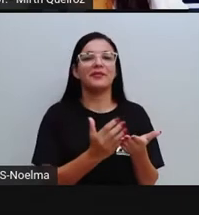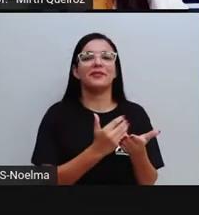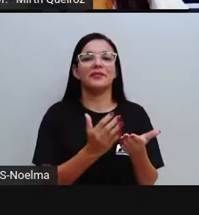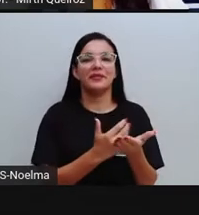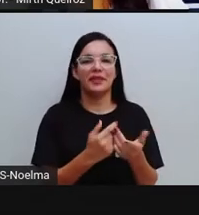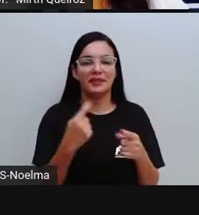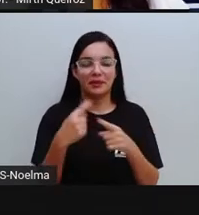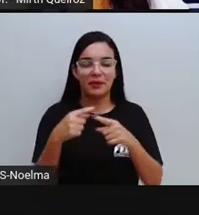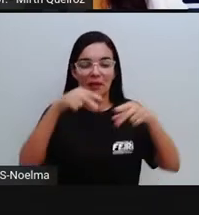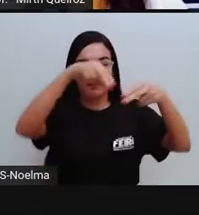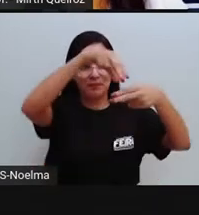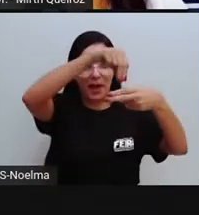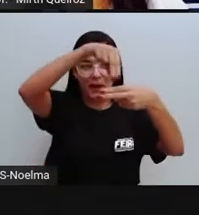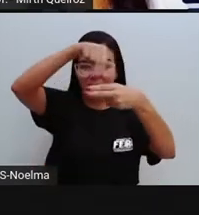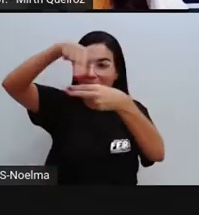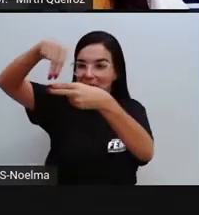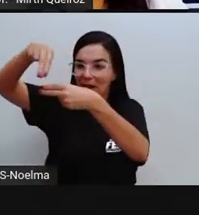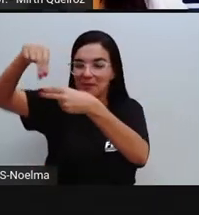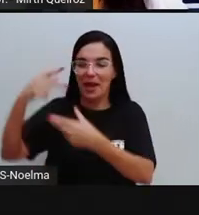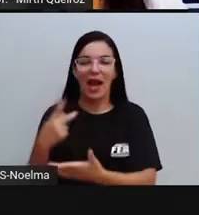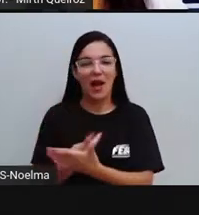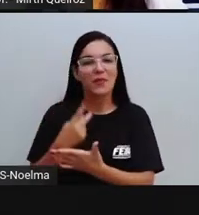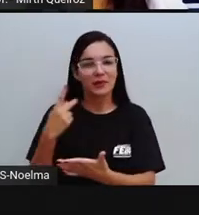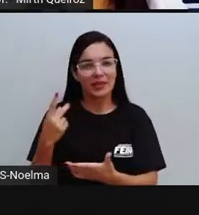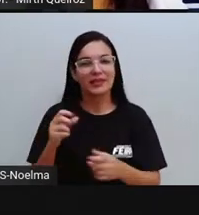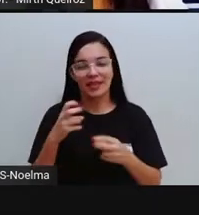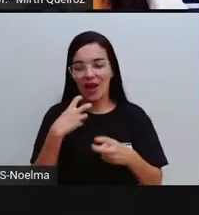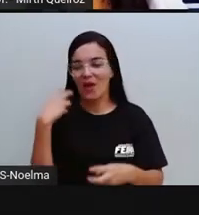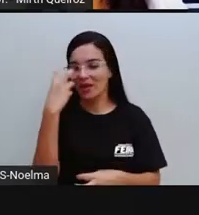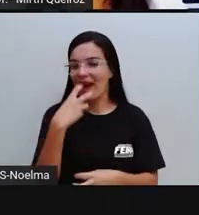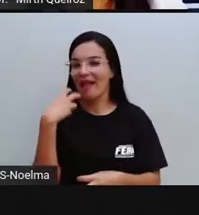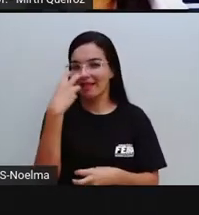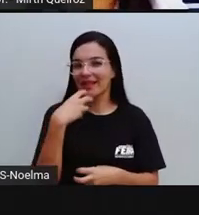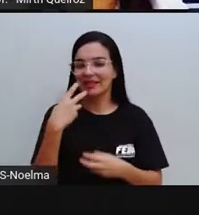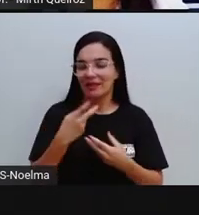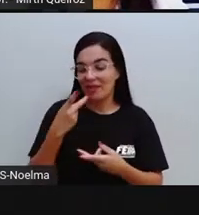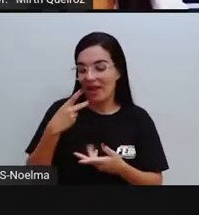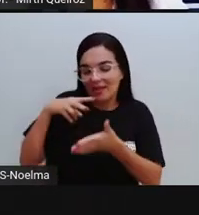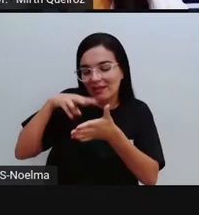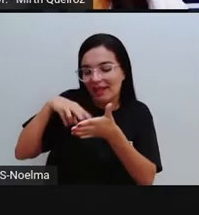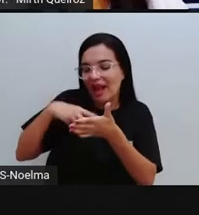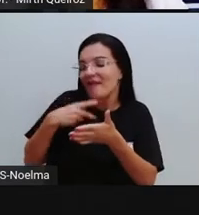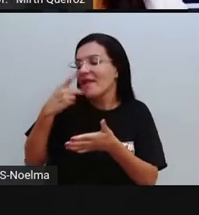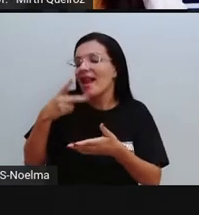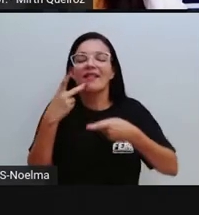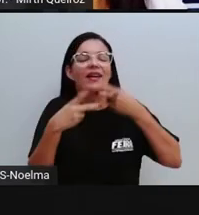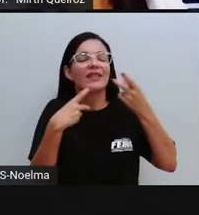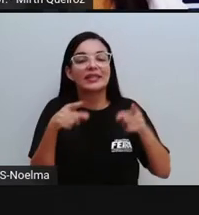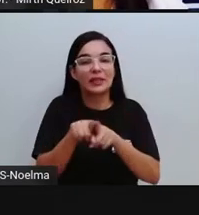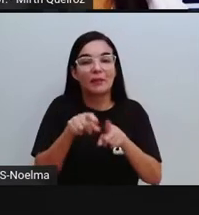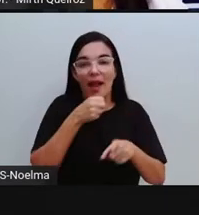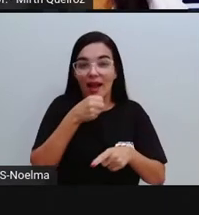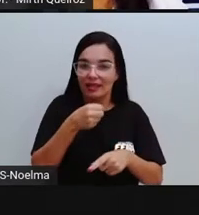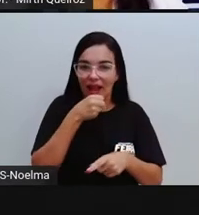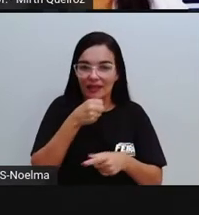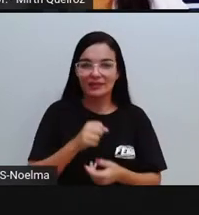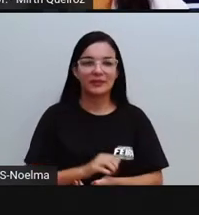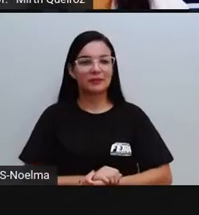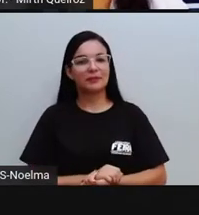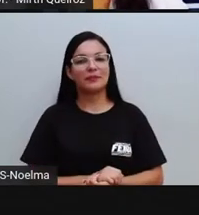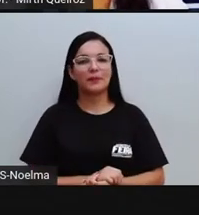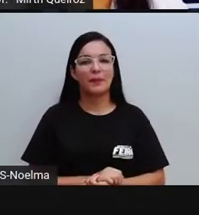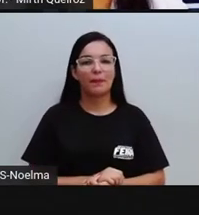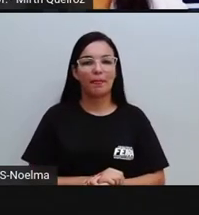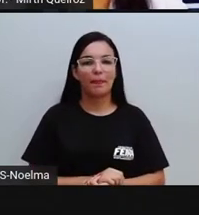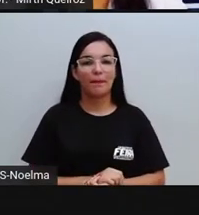em cordas, acontece a partir da oralidade. São recitados, de certa forma, cantados.